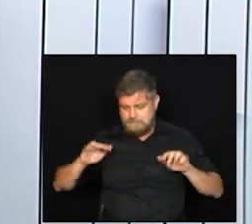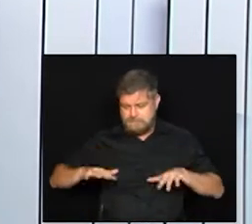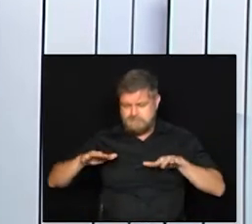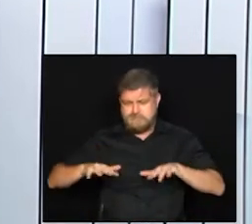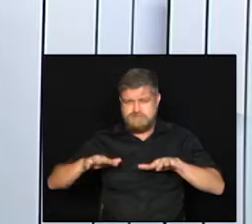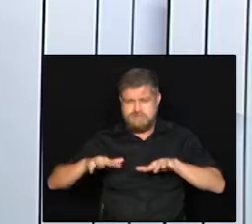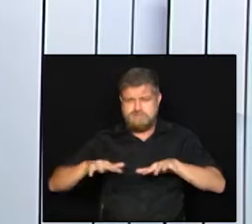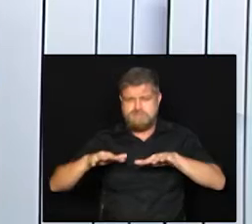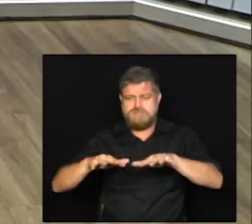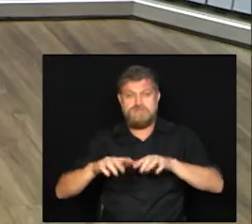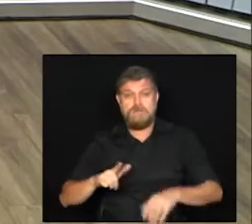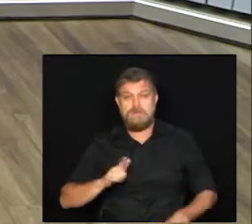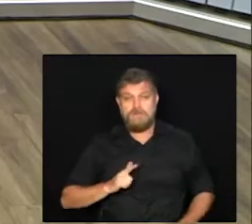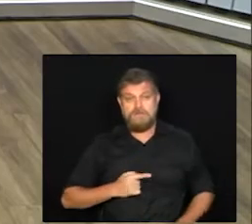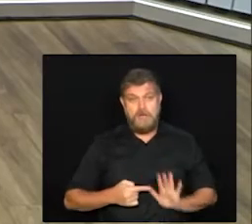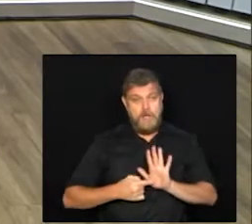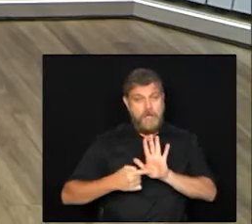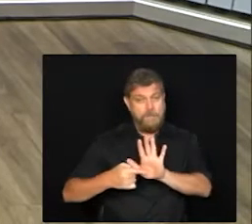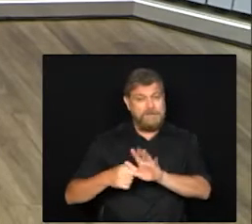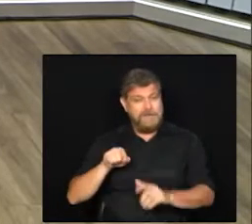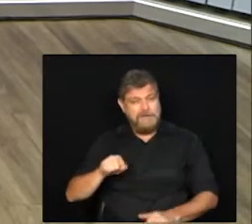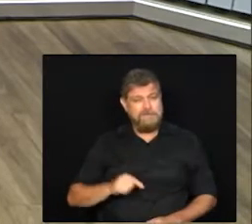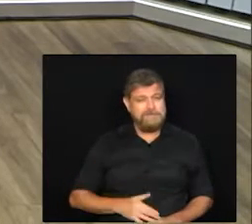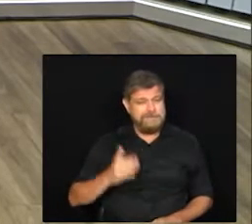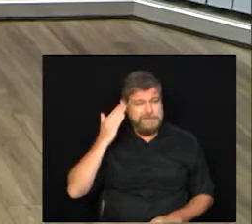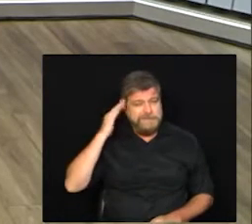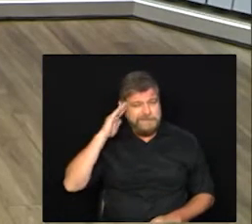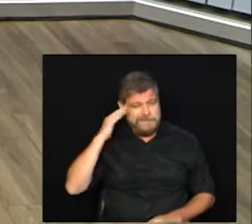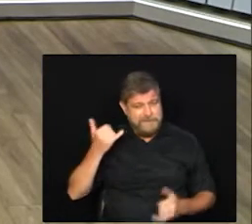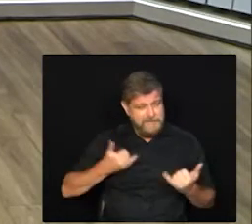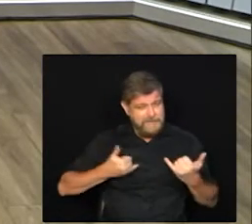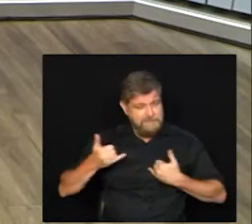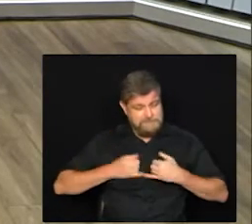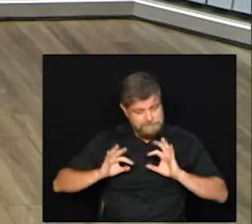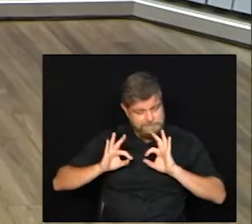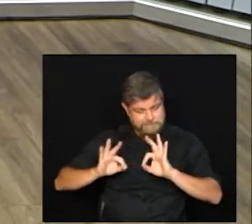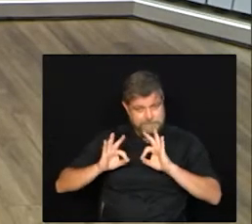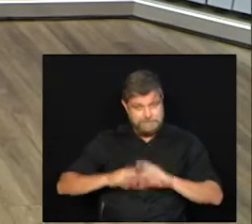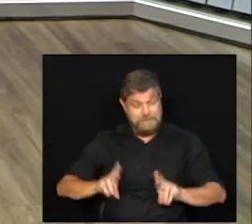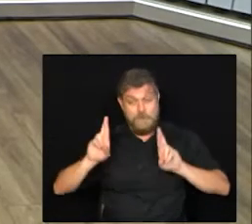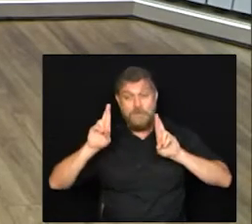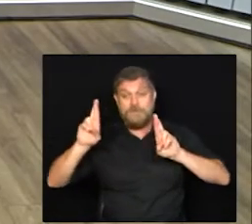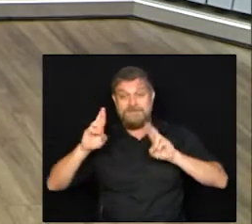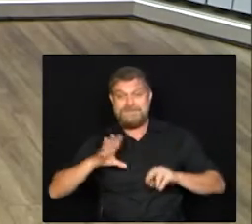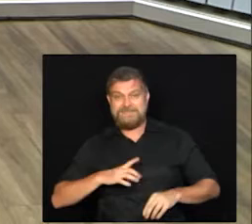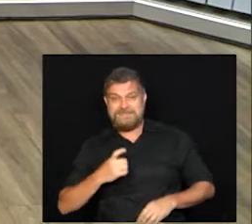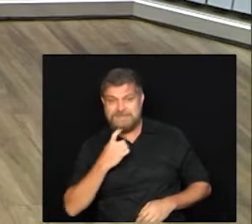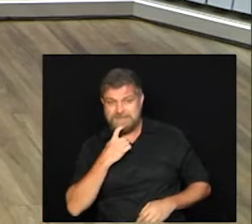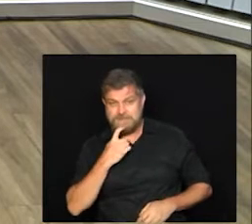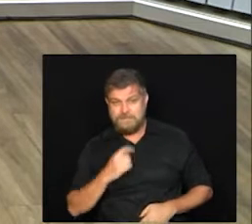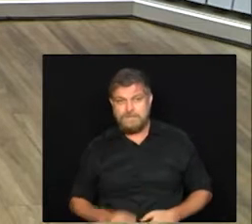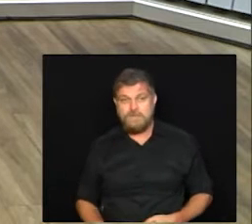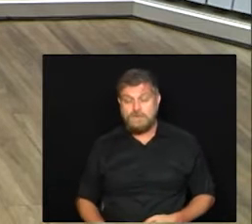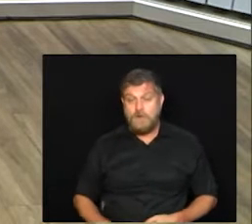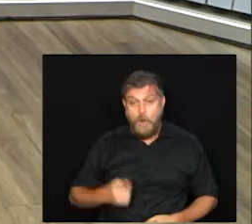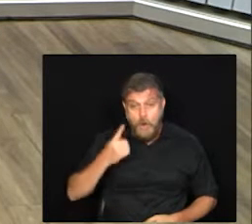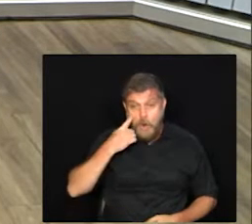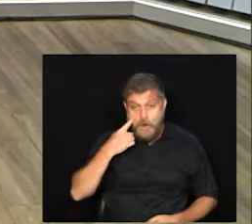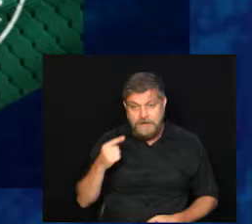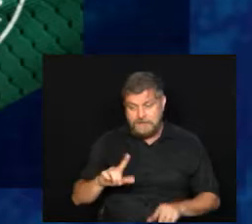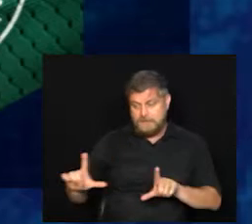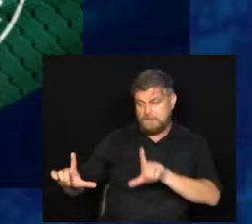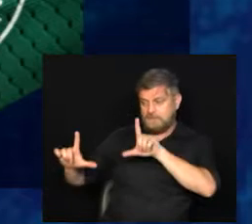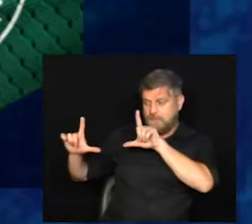Vamos então atualizar, deixar você muito bem informado, torcedor campineiro, porque daqui a pouco, hein, olha só na minha